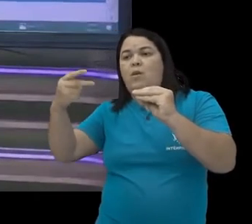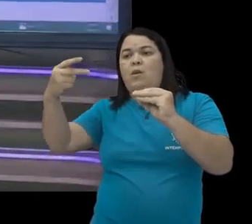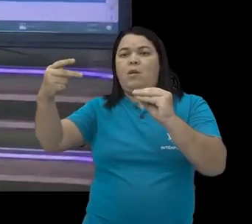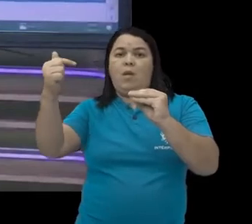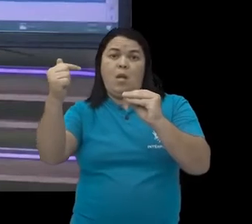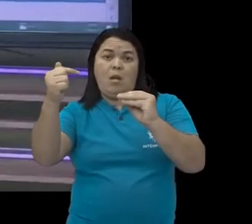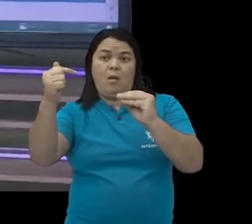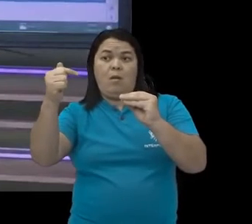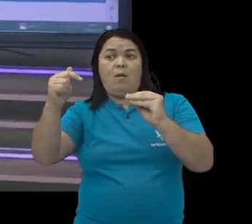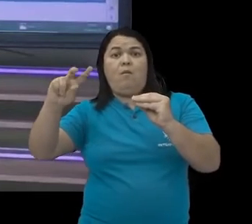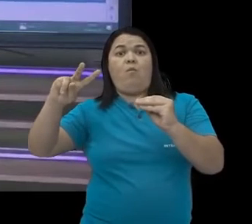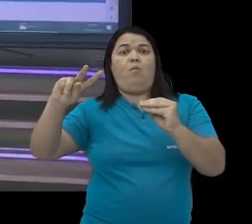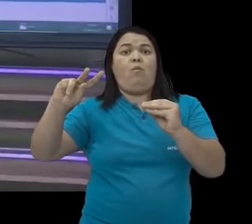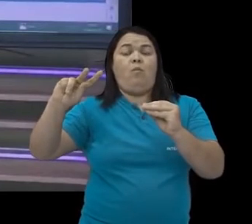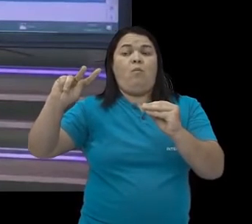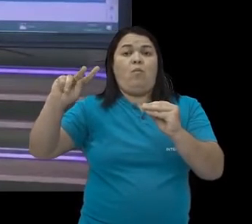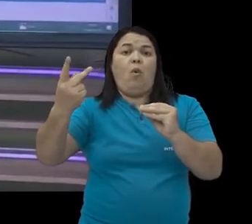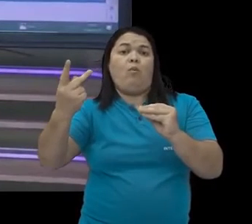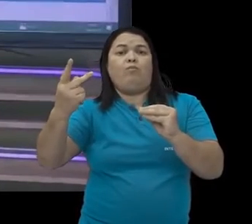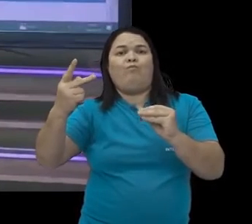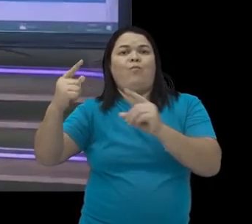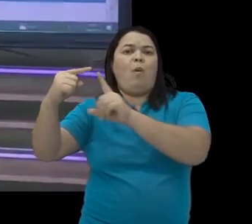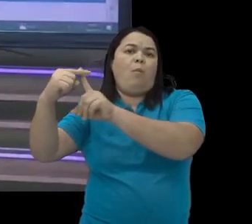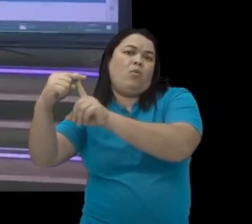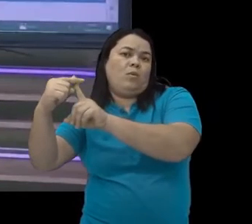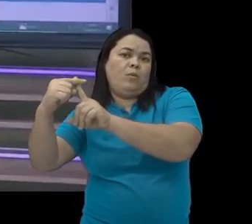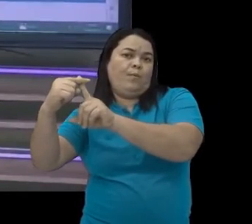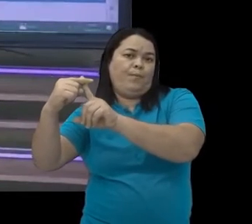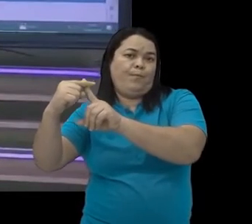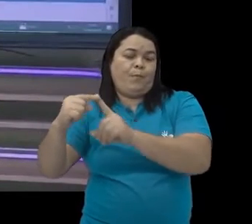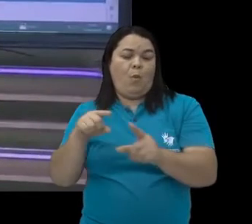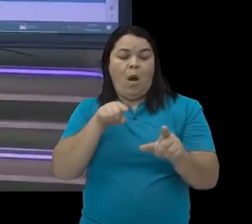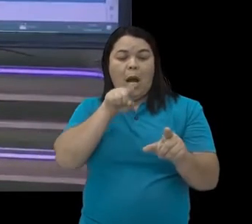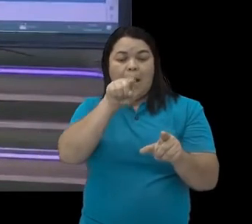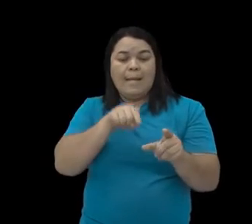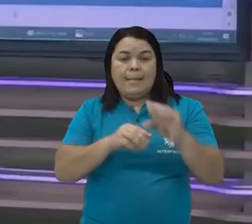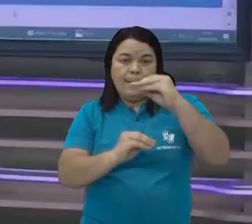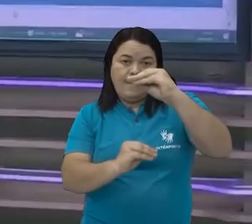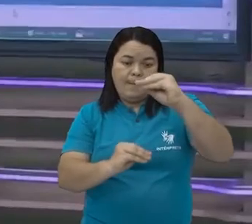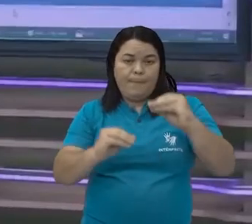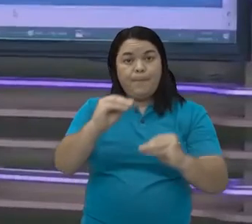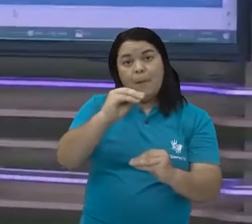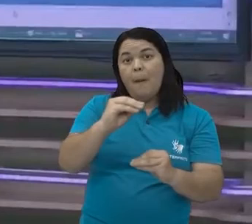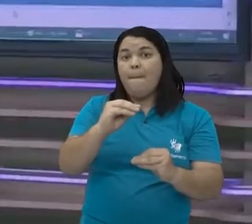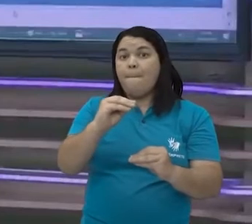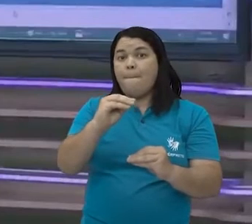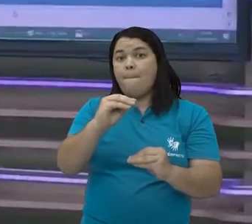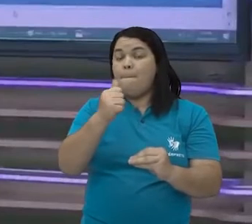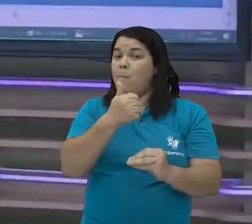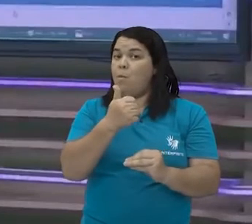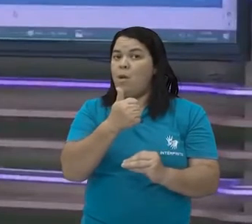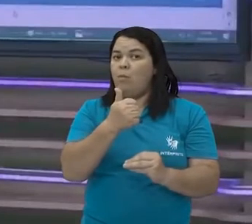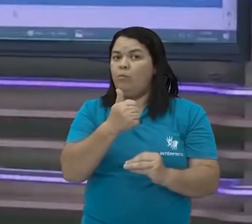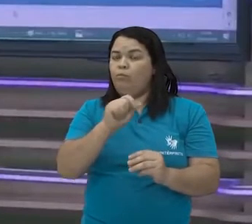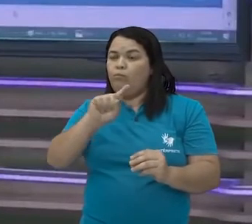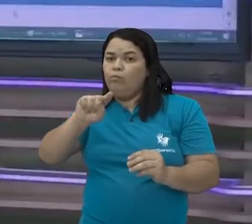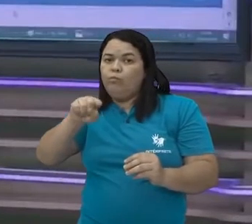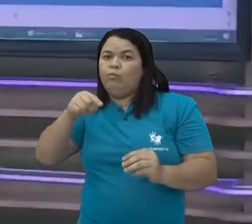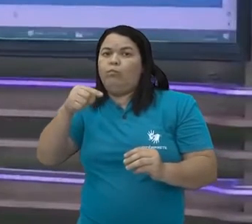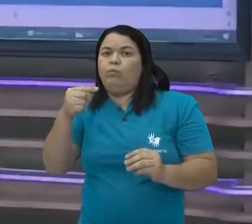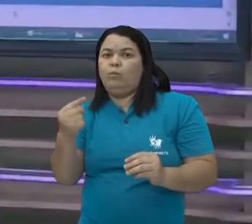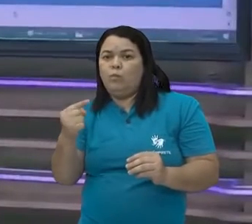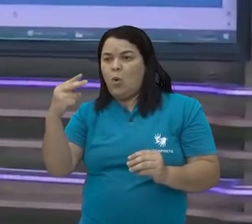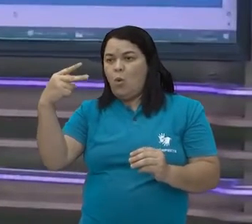o que estava embaixo passará para cima. Depois que você inverte essa base, o próximo passo é justamente